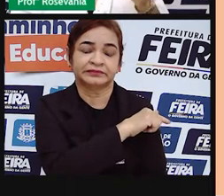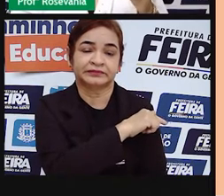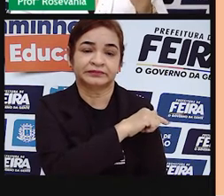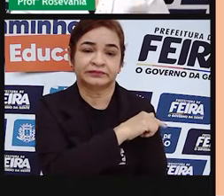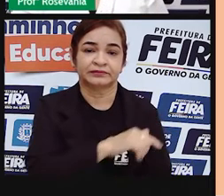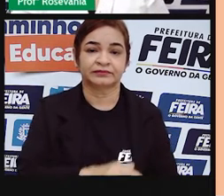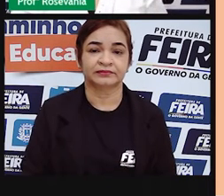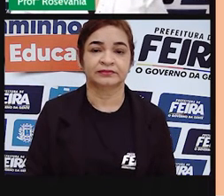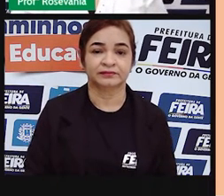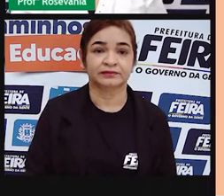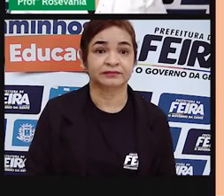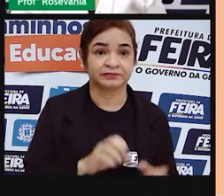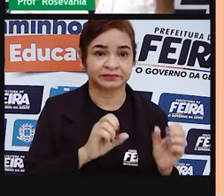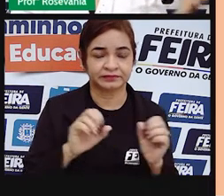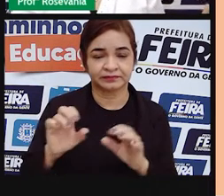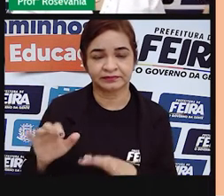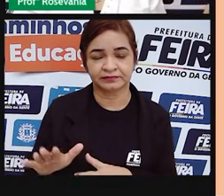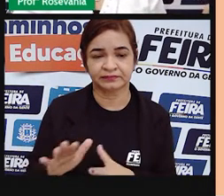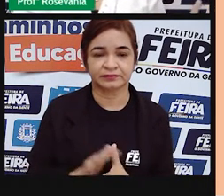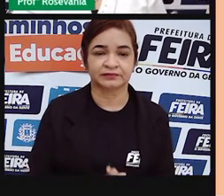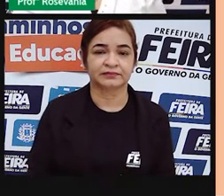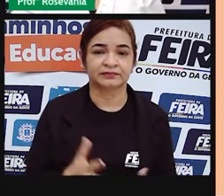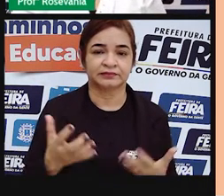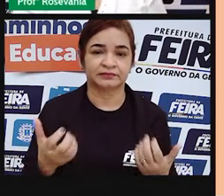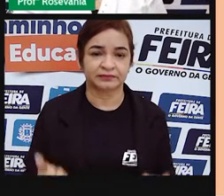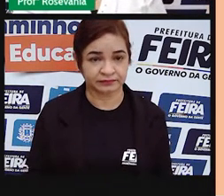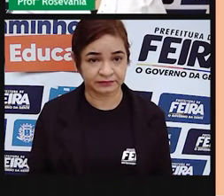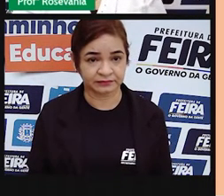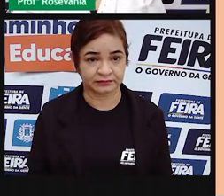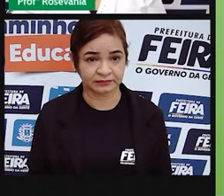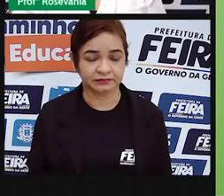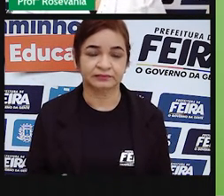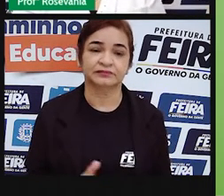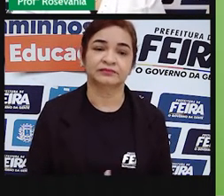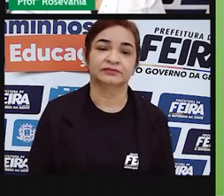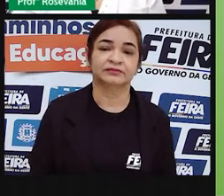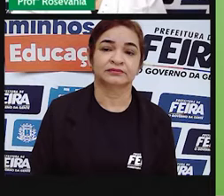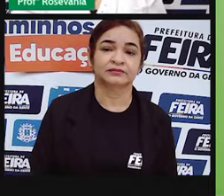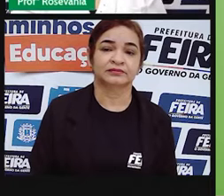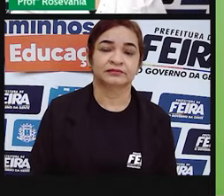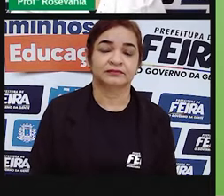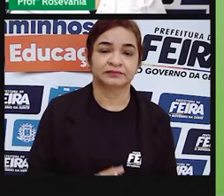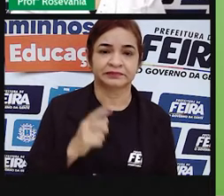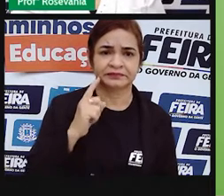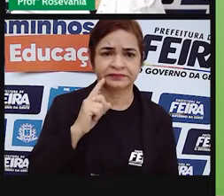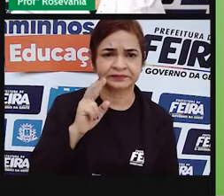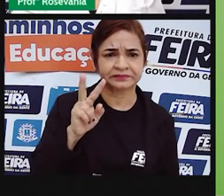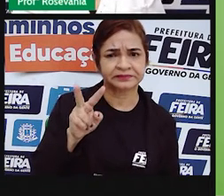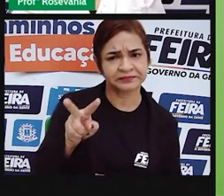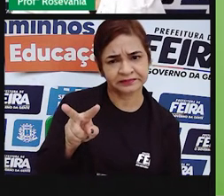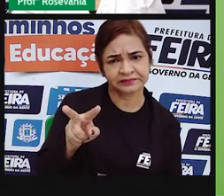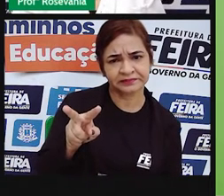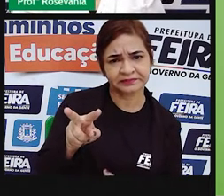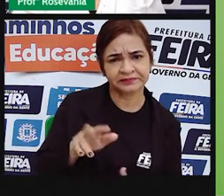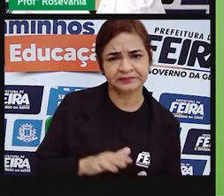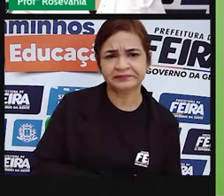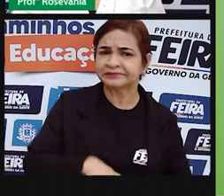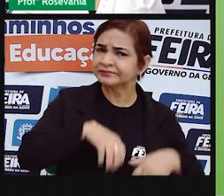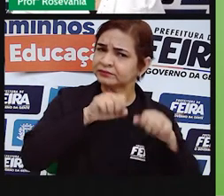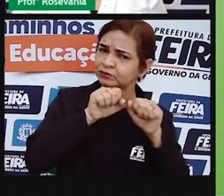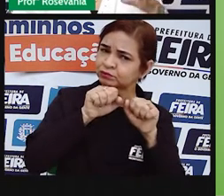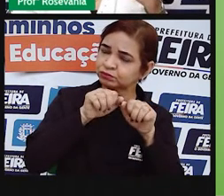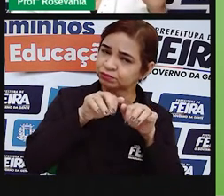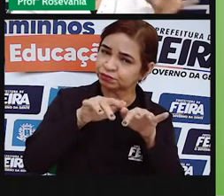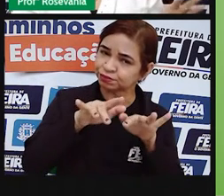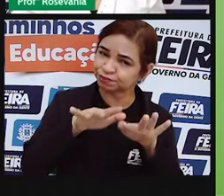É a nossa aula 11. Vamos ver o que tem reservado para a gente hoje? Bom, aqui com esse monte de gente